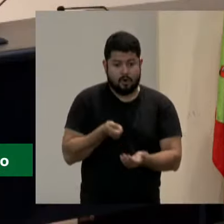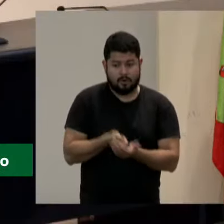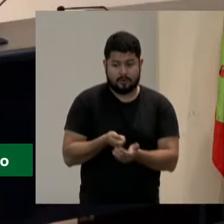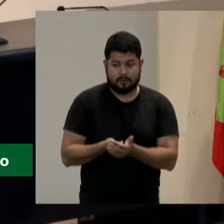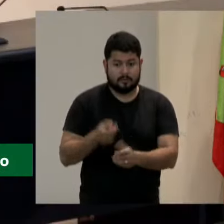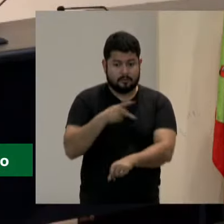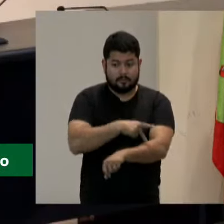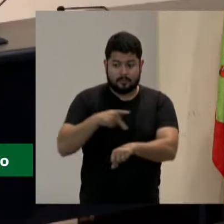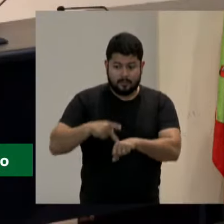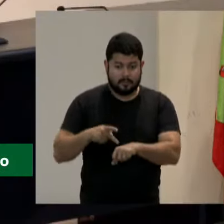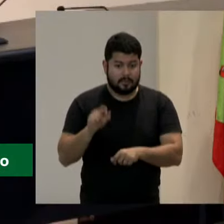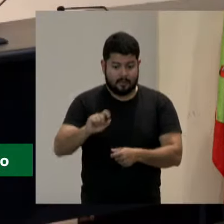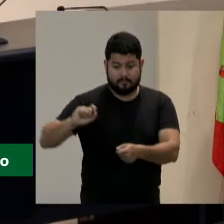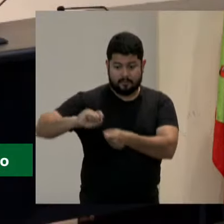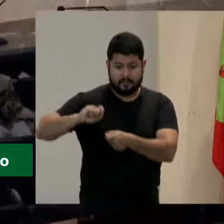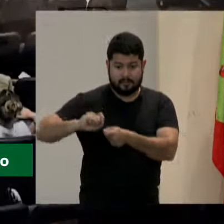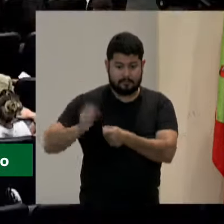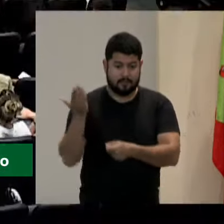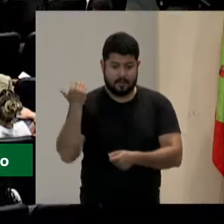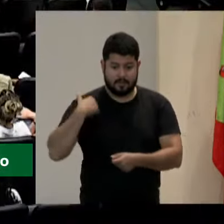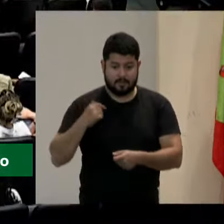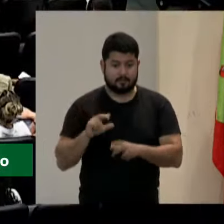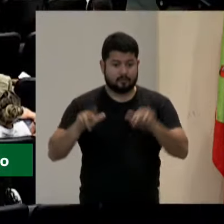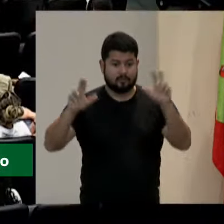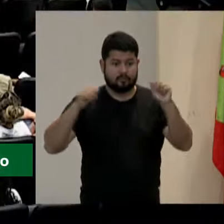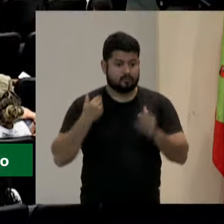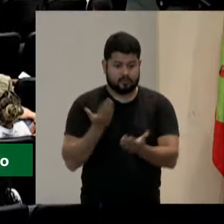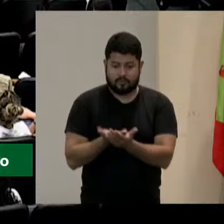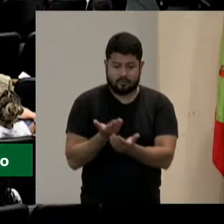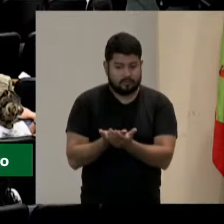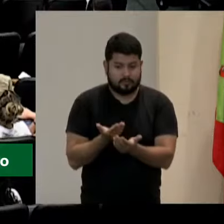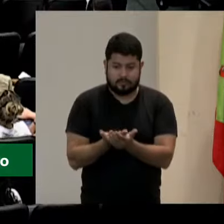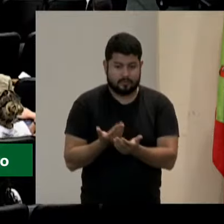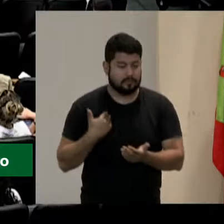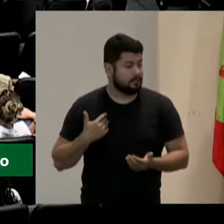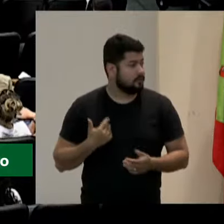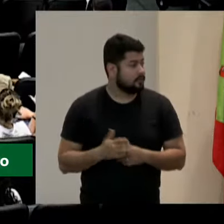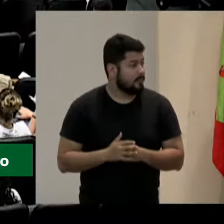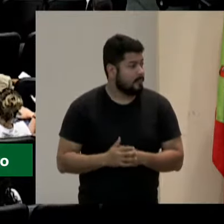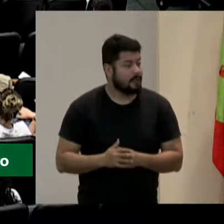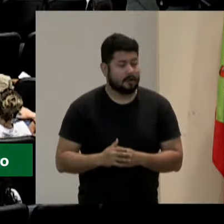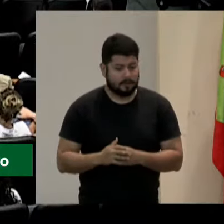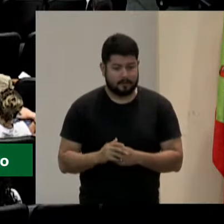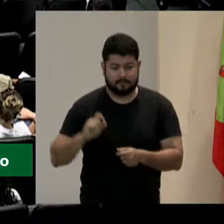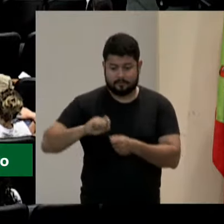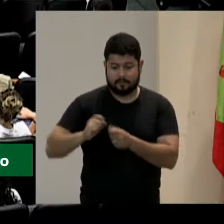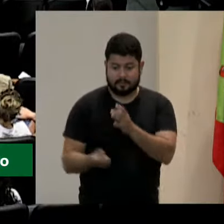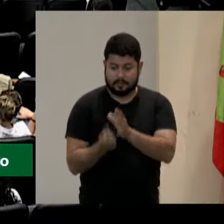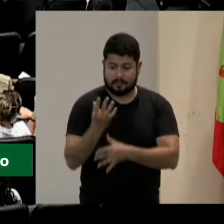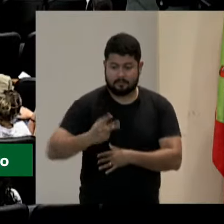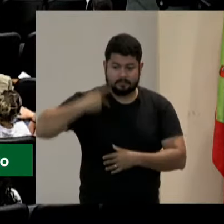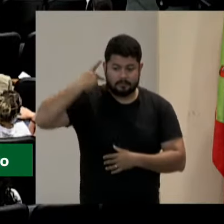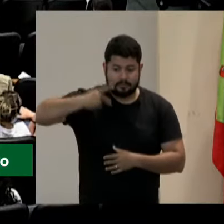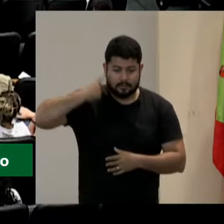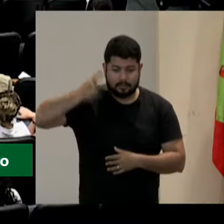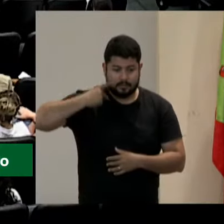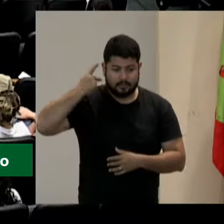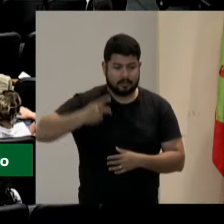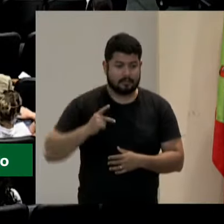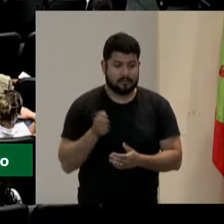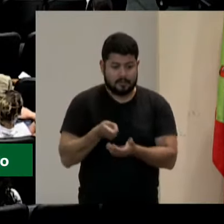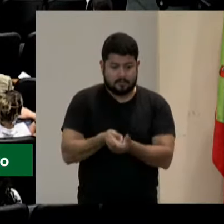fazer algo que eles não foram capacitados. E aí nós ficamos com políticas paliativas de